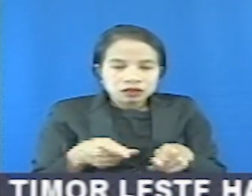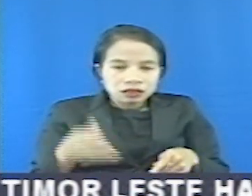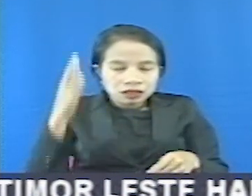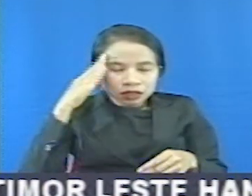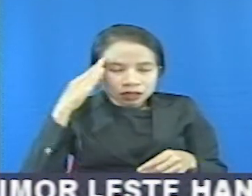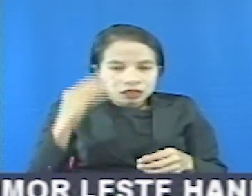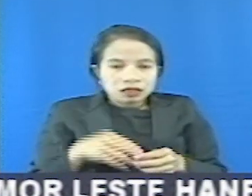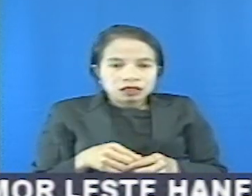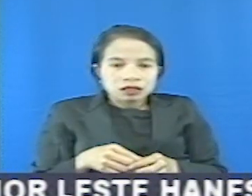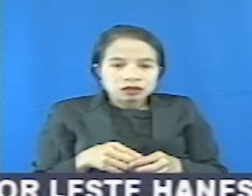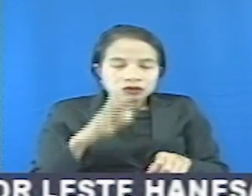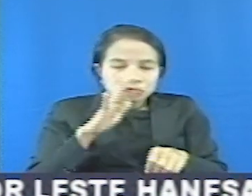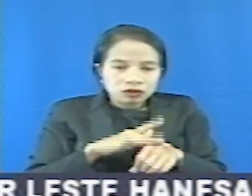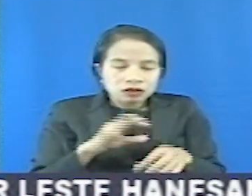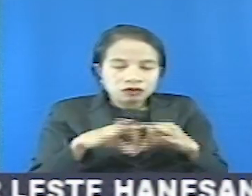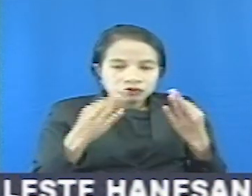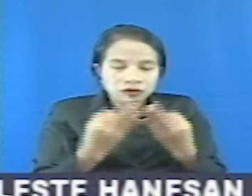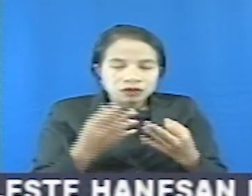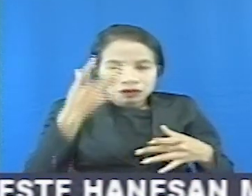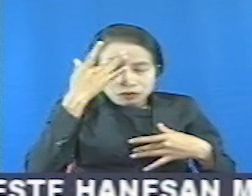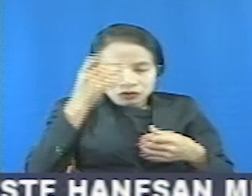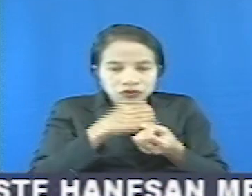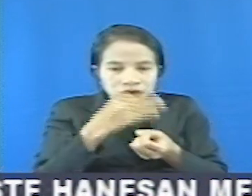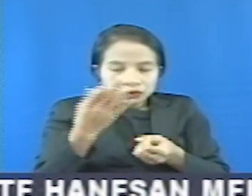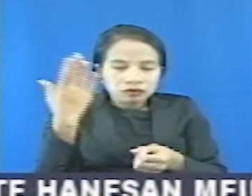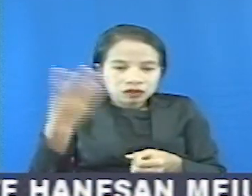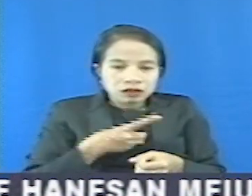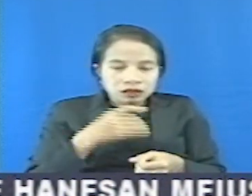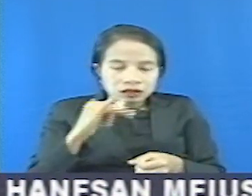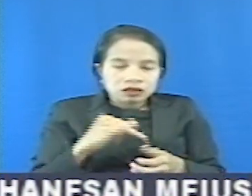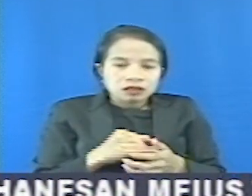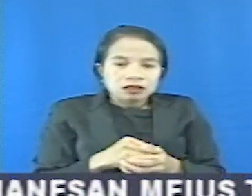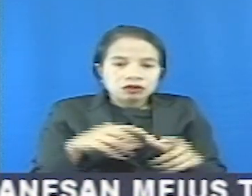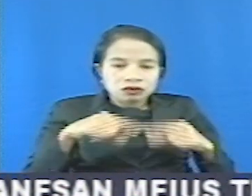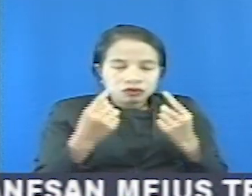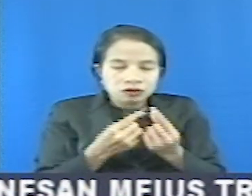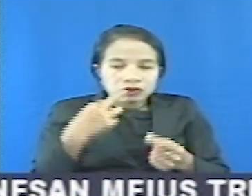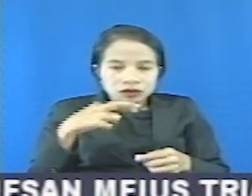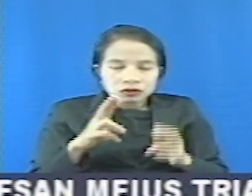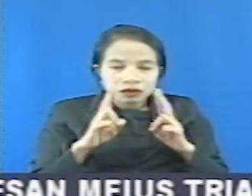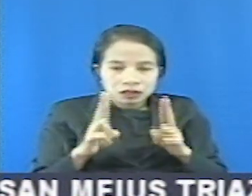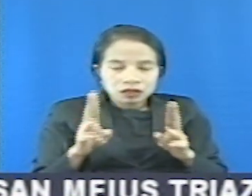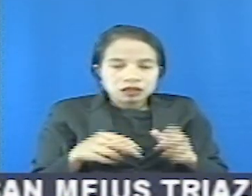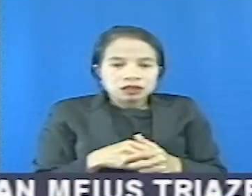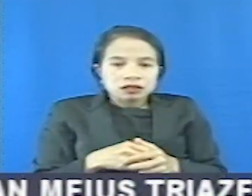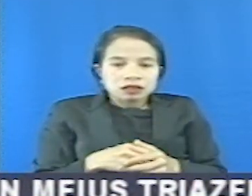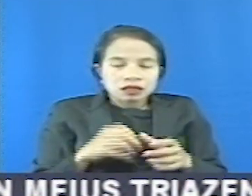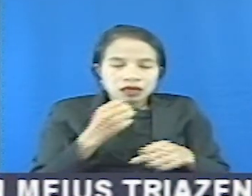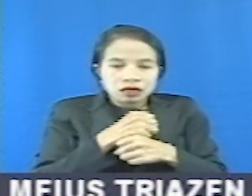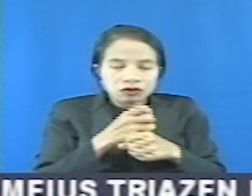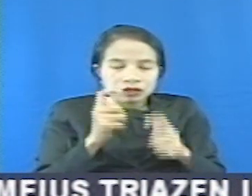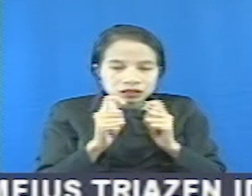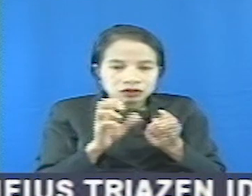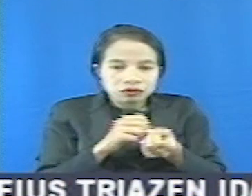desconfia alo close contacto o família positivo balun e dele. Sales afirma equipa responde rápido no mitigação, assim uma amostra